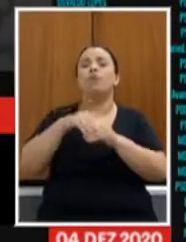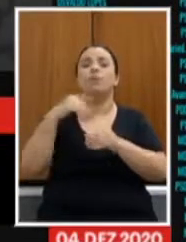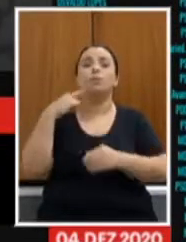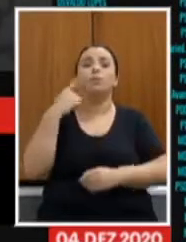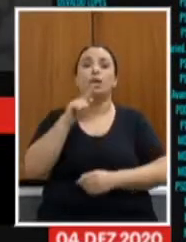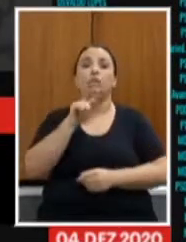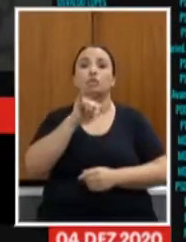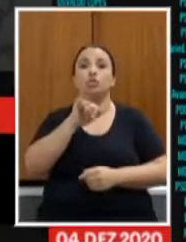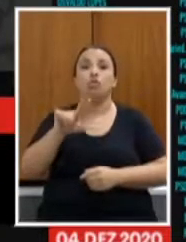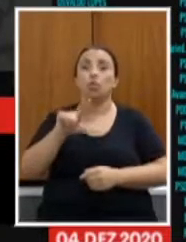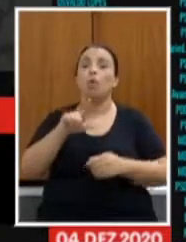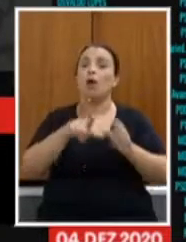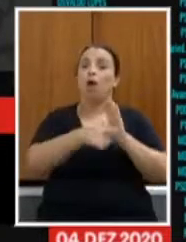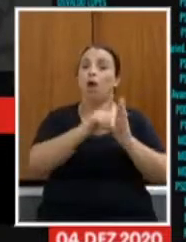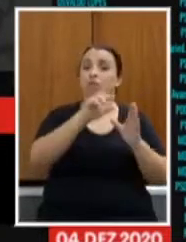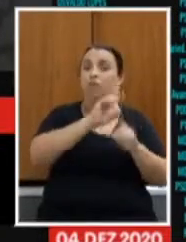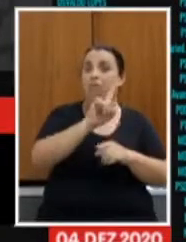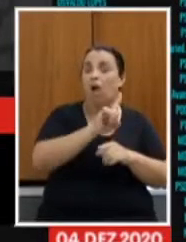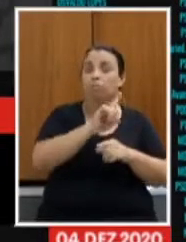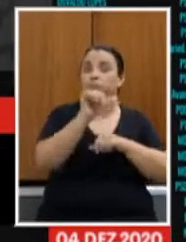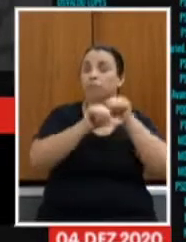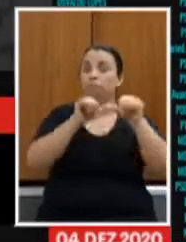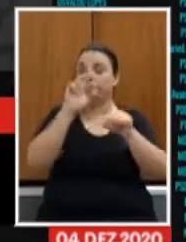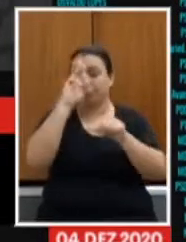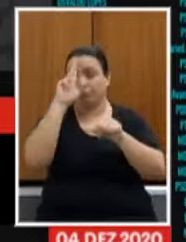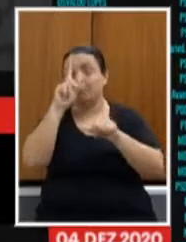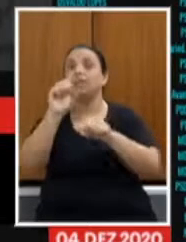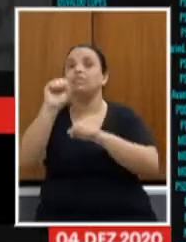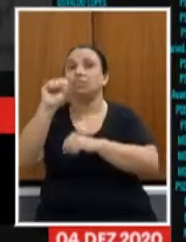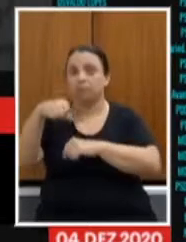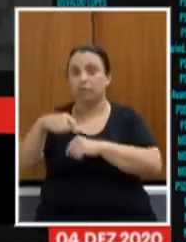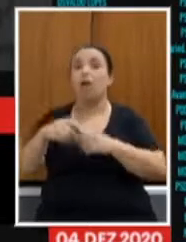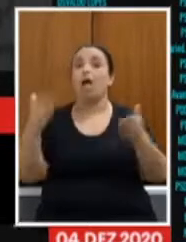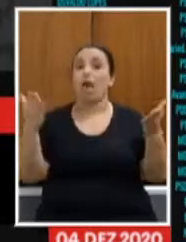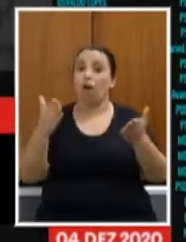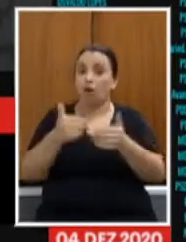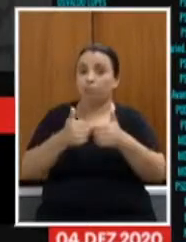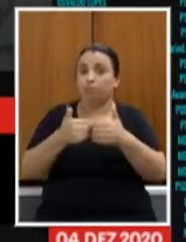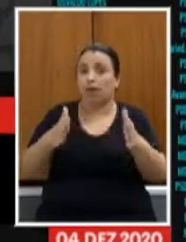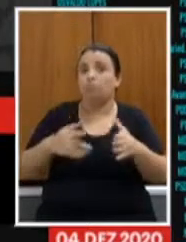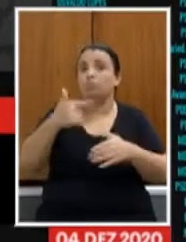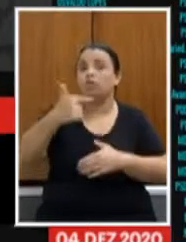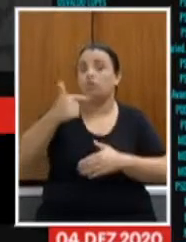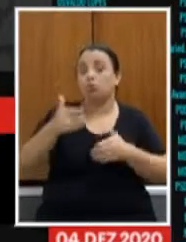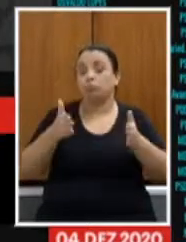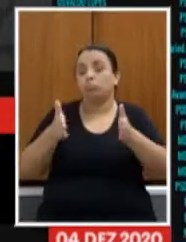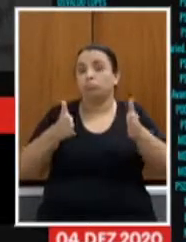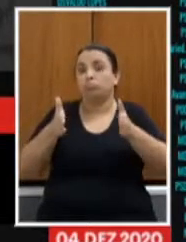A presidência vai proceder à segunda chamada de votação. Em votação.